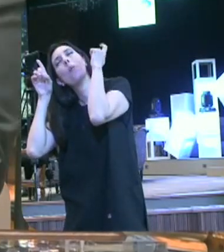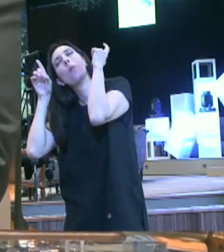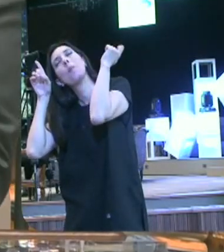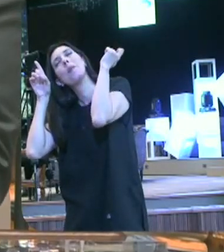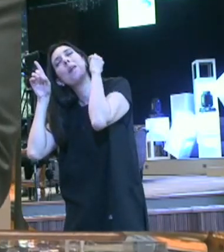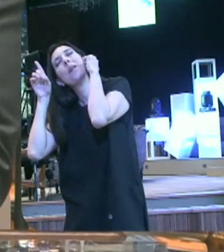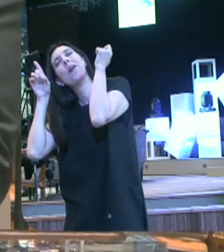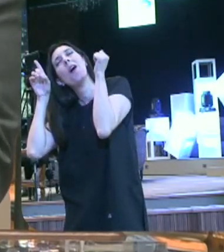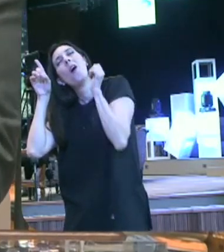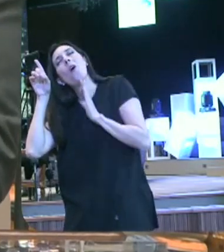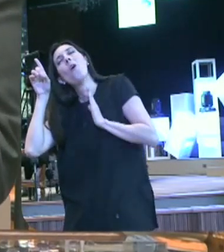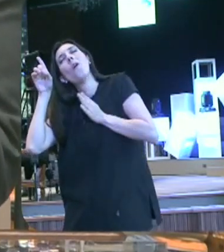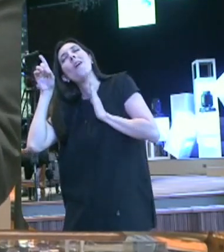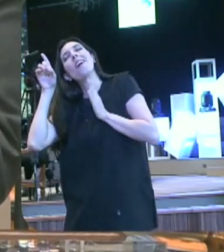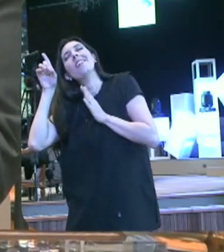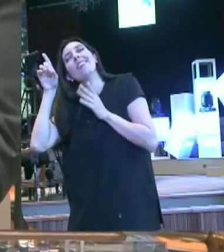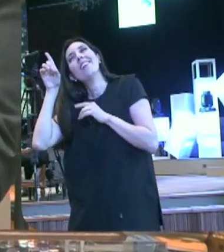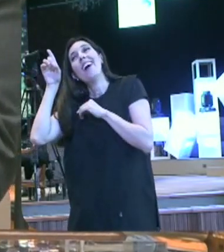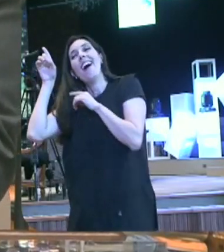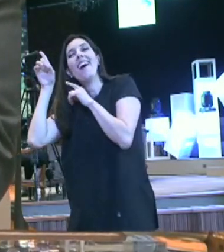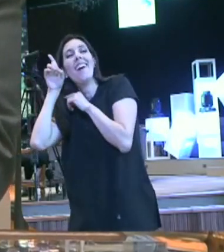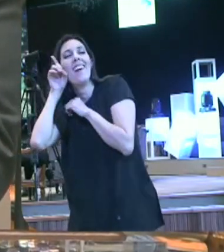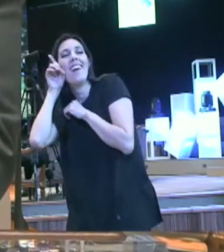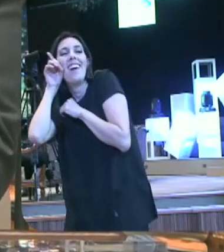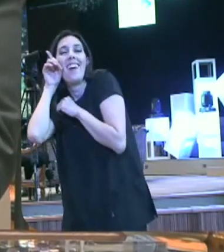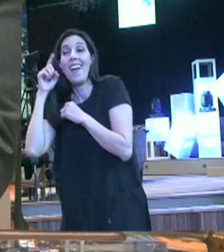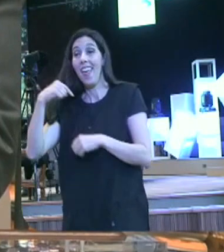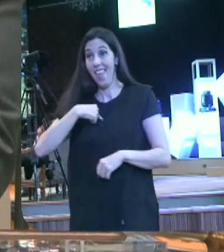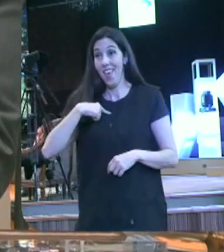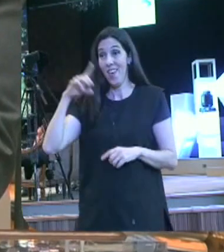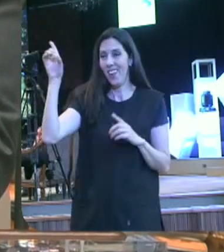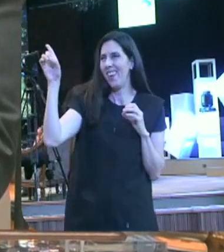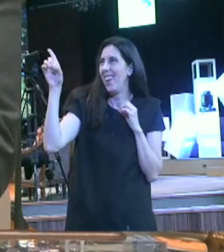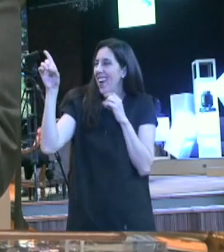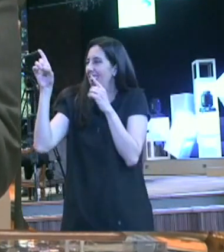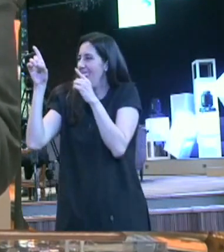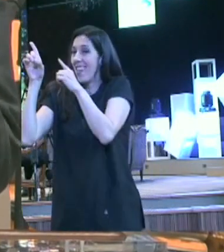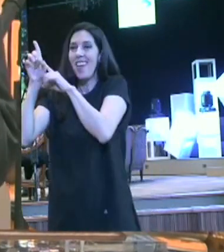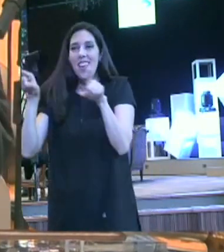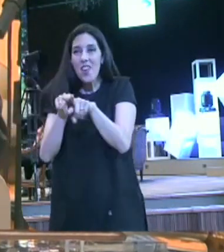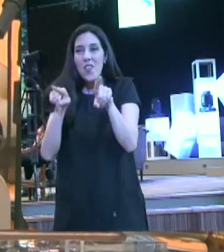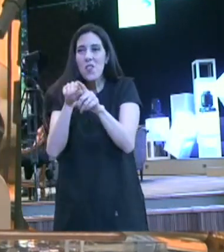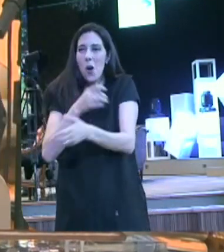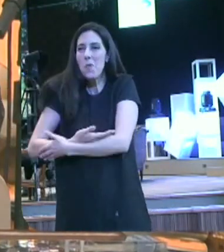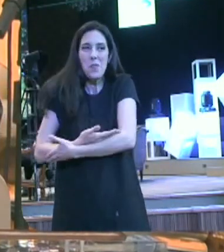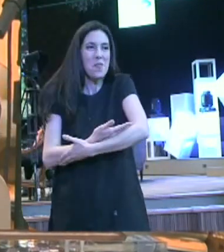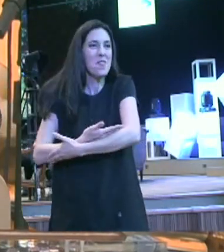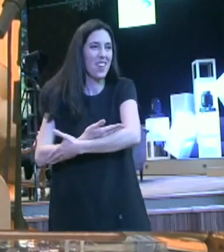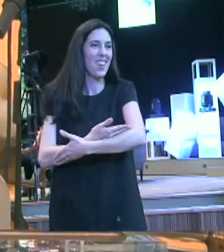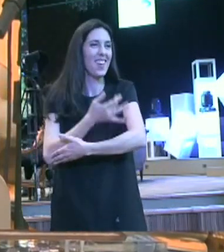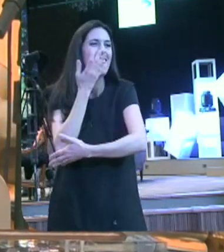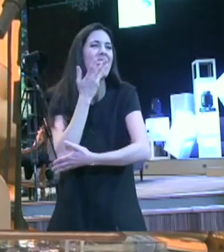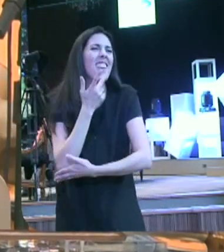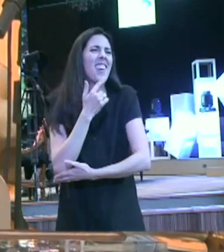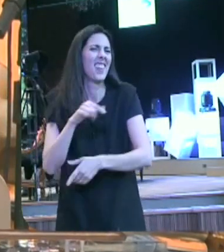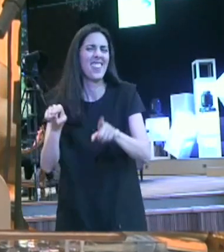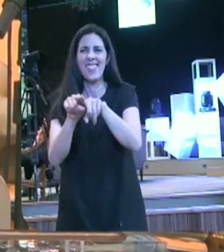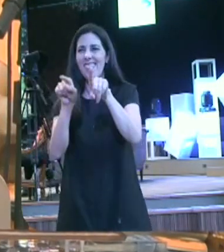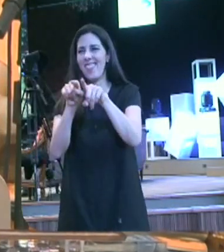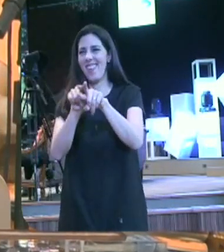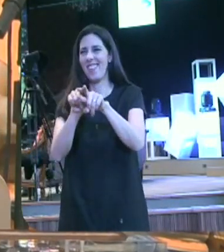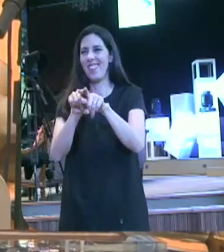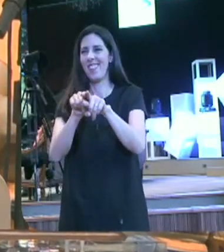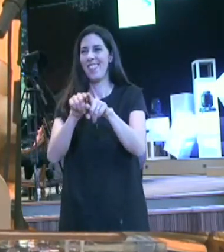aceleradas por abraçar aquela criança, que eu e você possamos ser aquecidos,